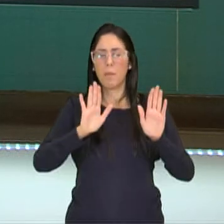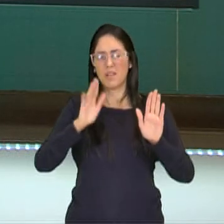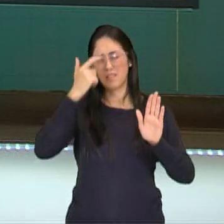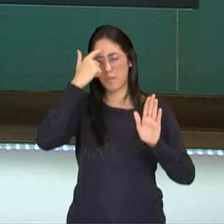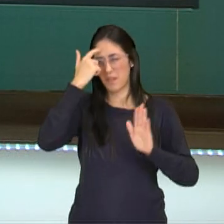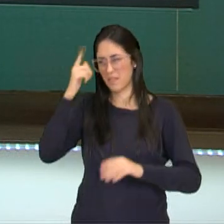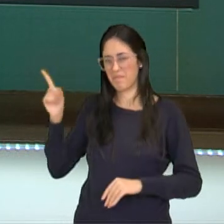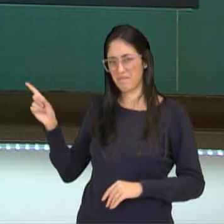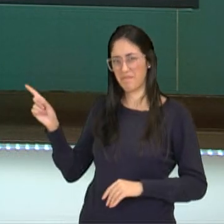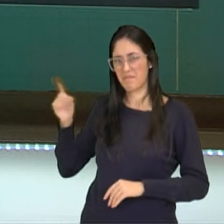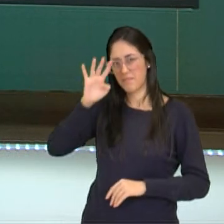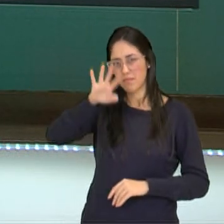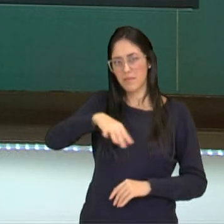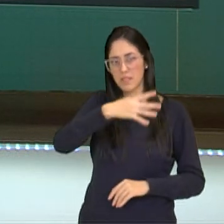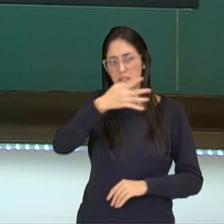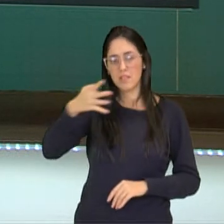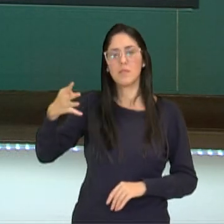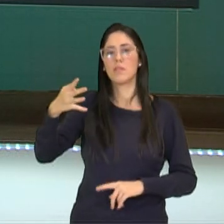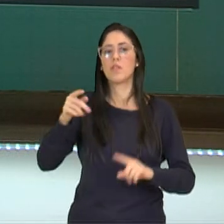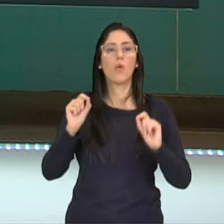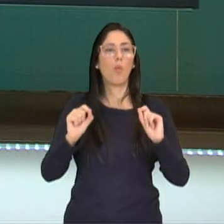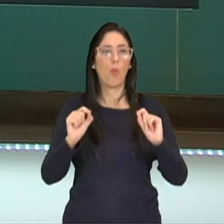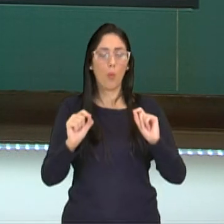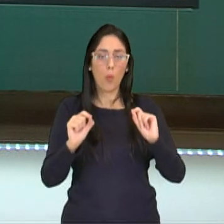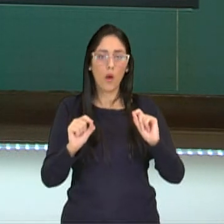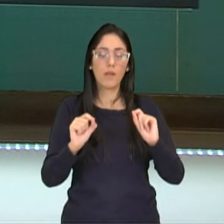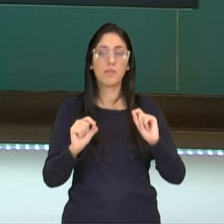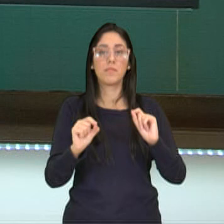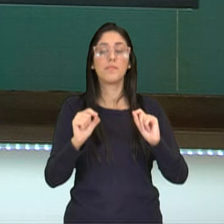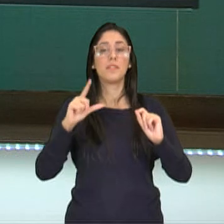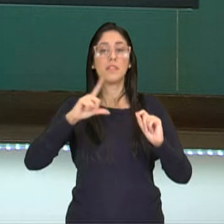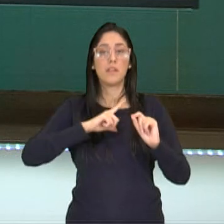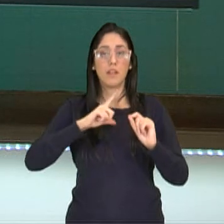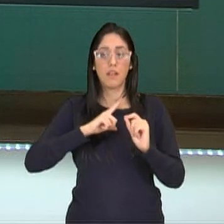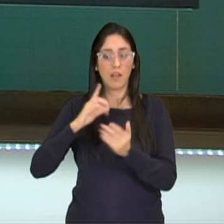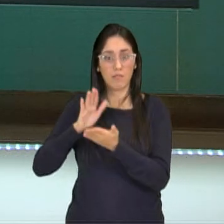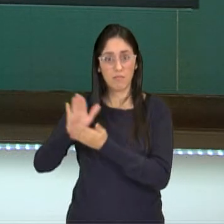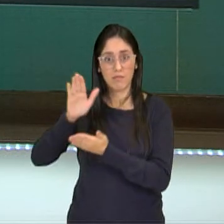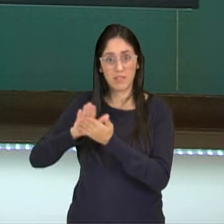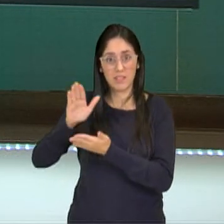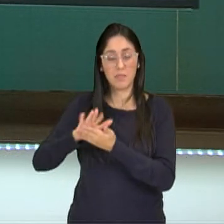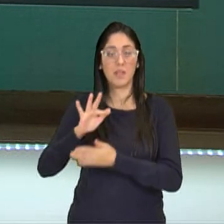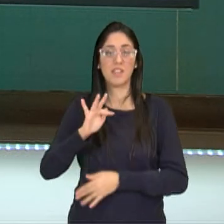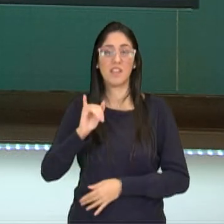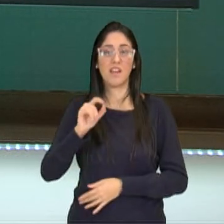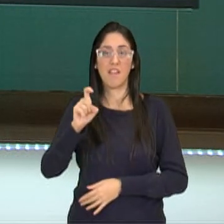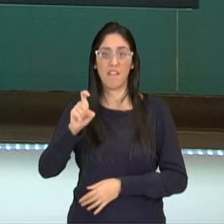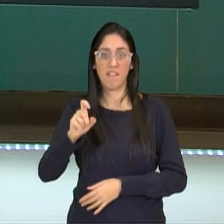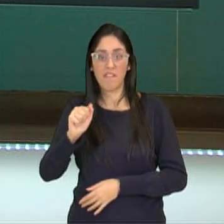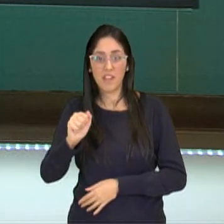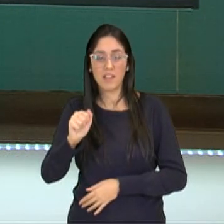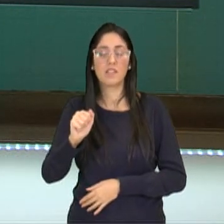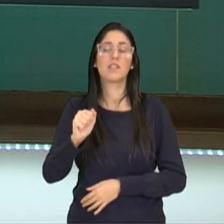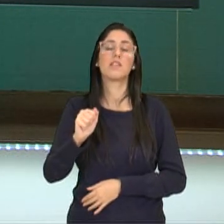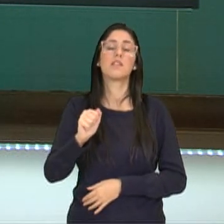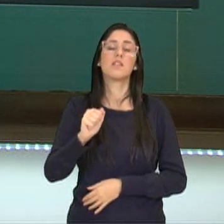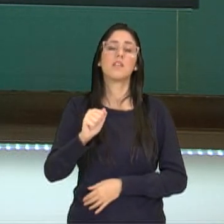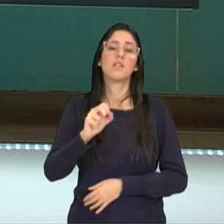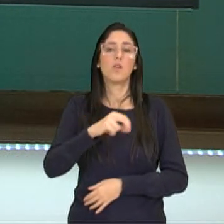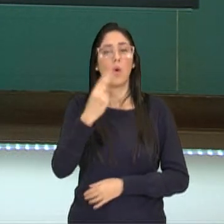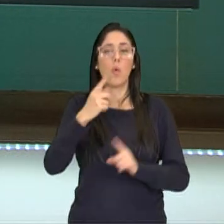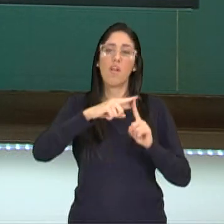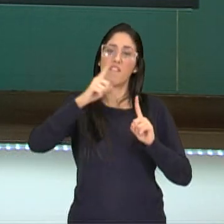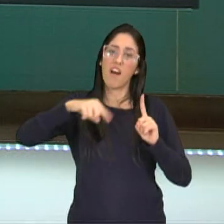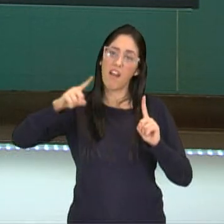tabela, onde a gente vai arrumar as despesas fixas, as variáveis e vamos ter um total das despesas,